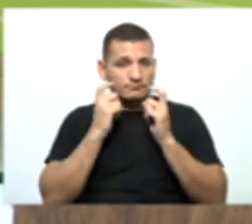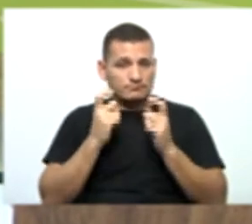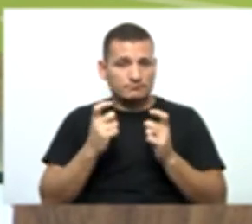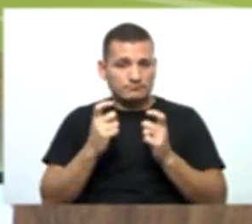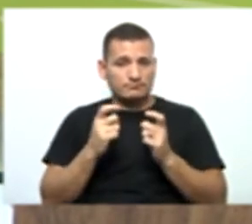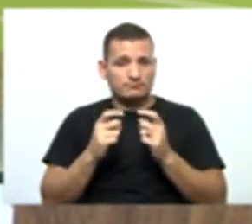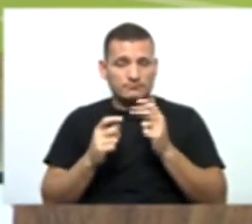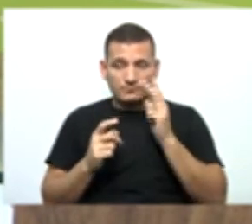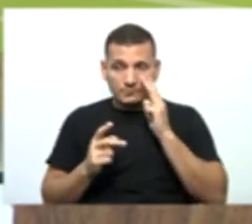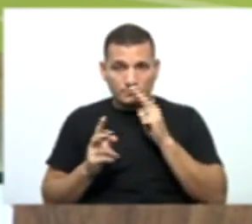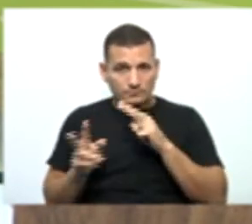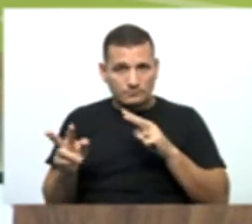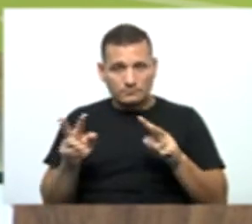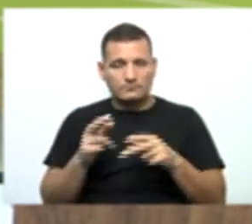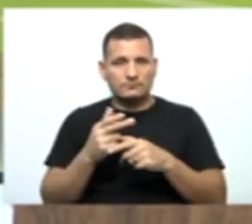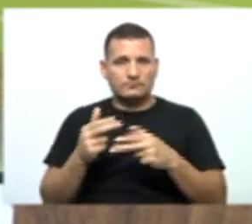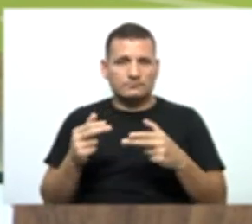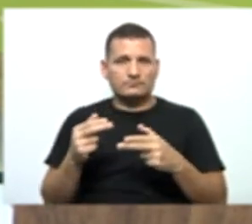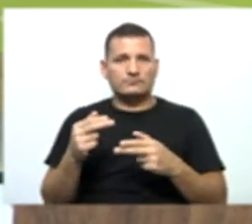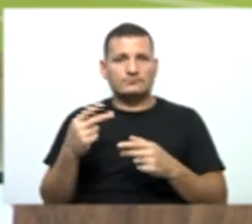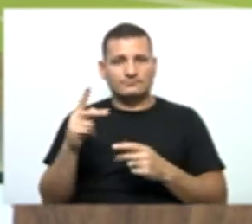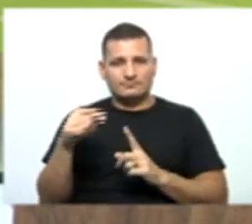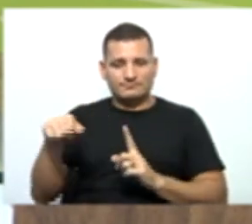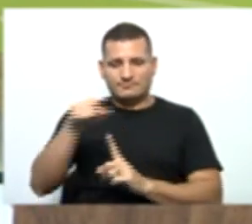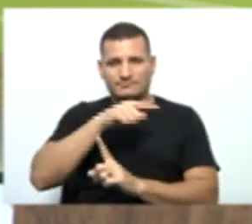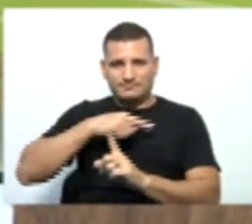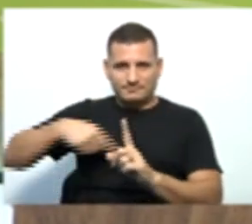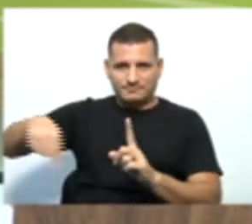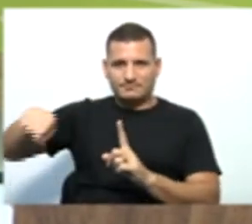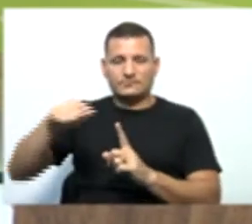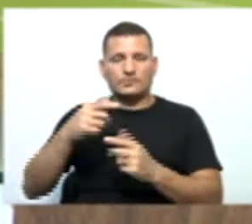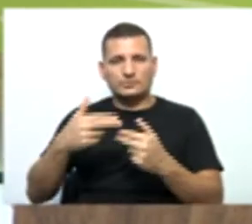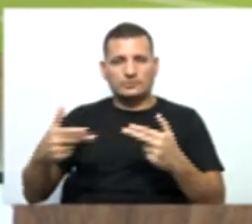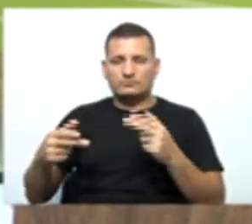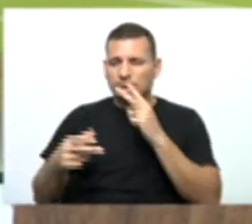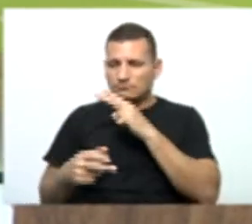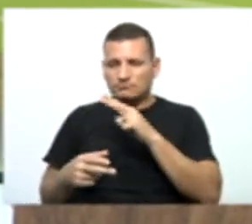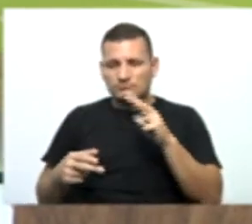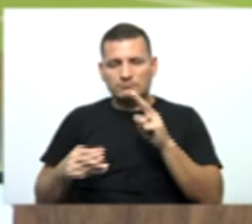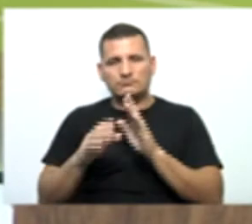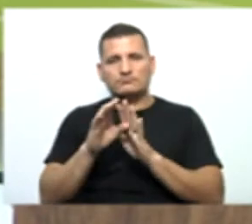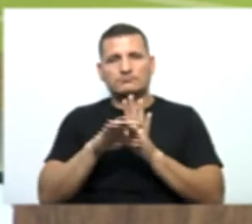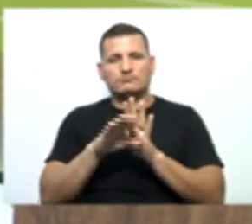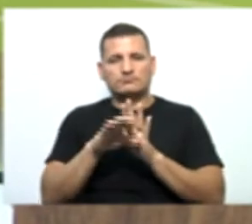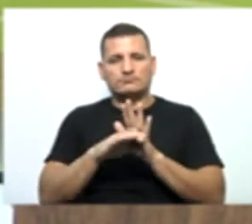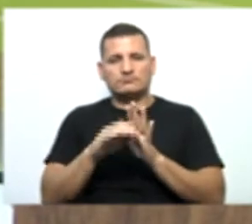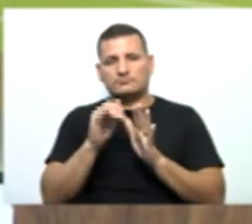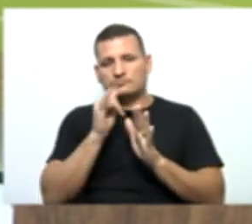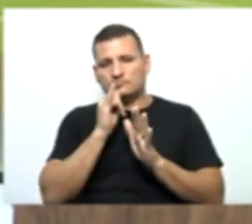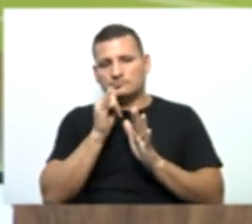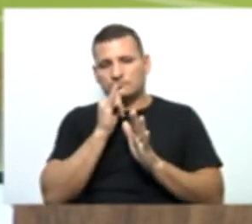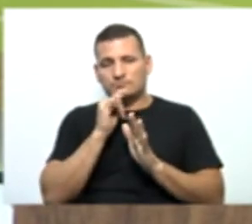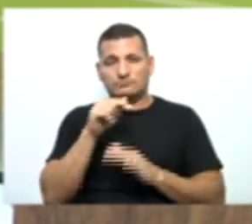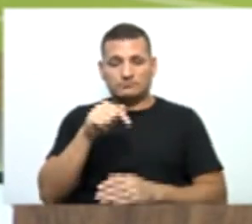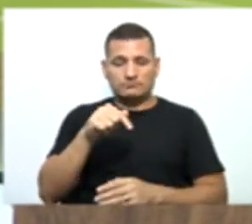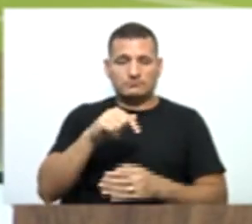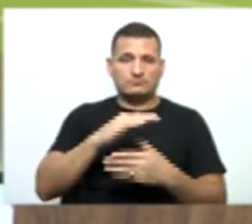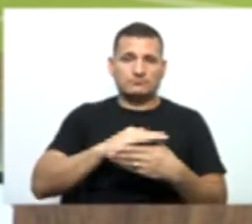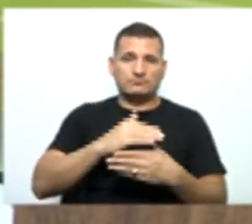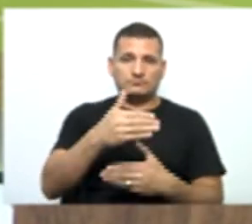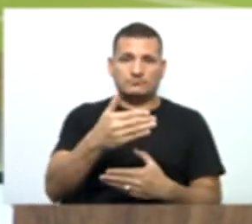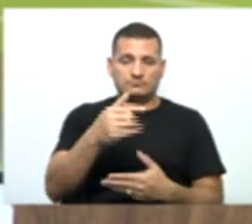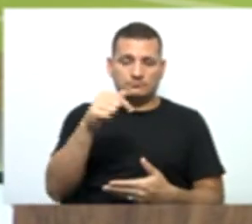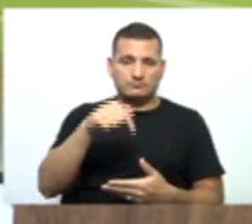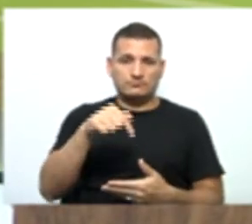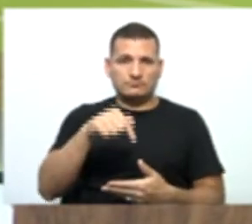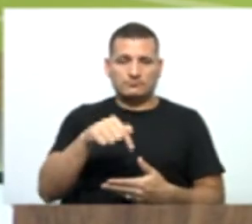olhar os objetos à sua volta com esse conceito. Por exemplo, esse notebook aqui, que